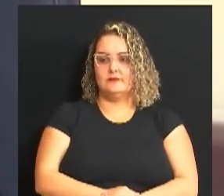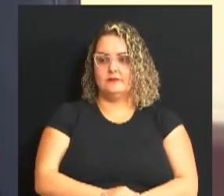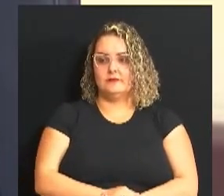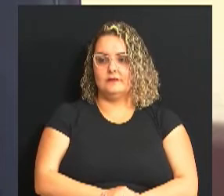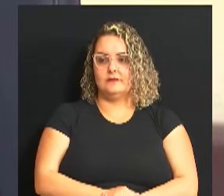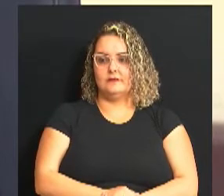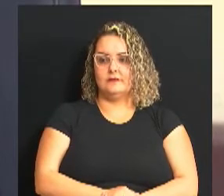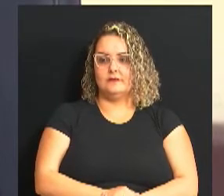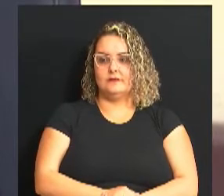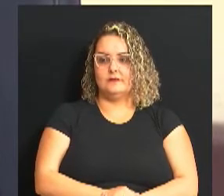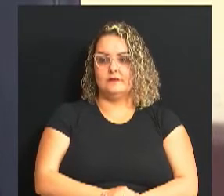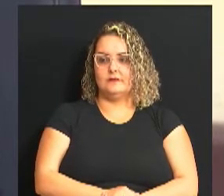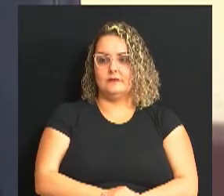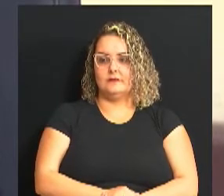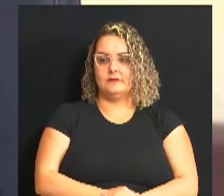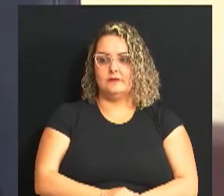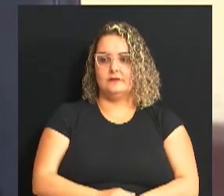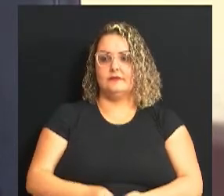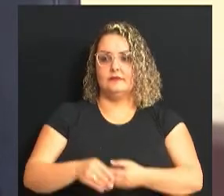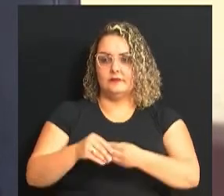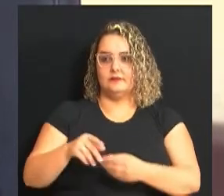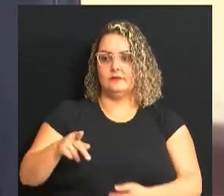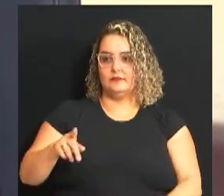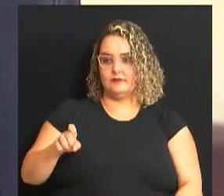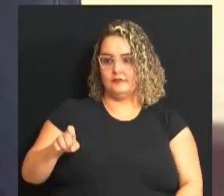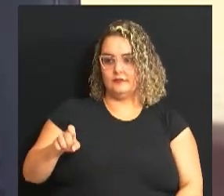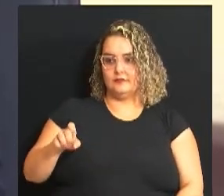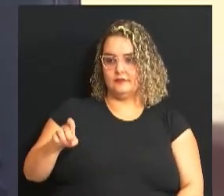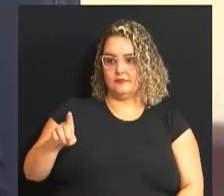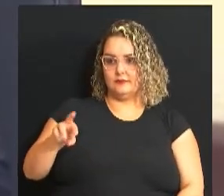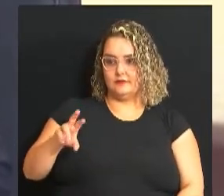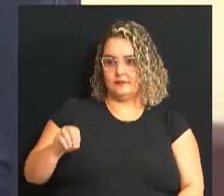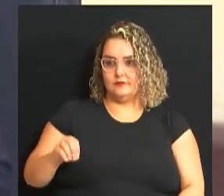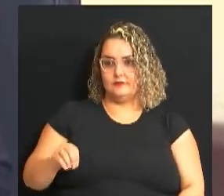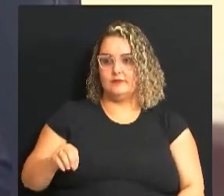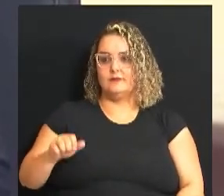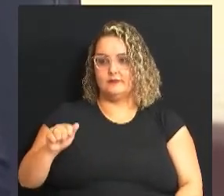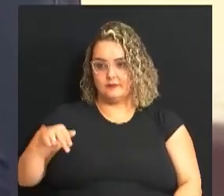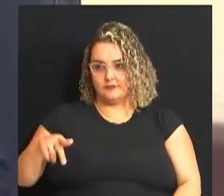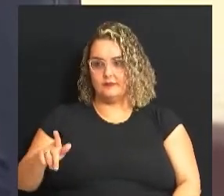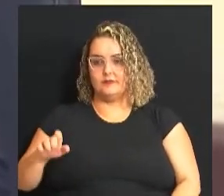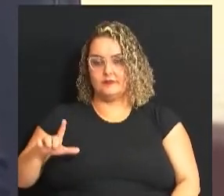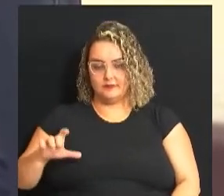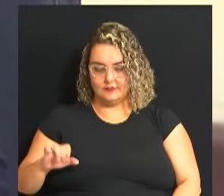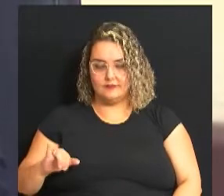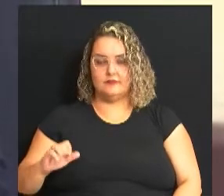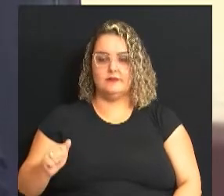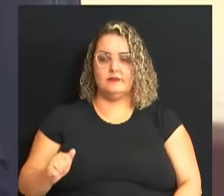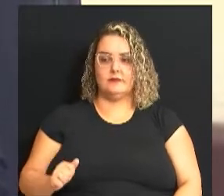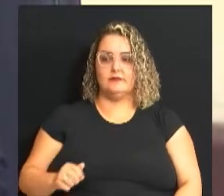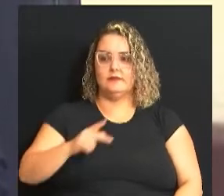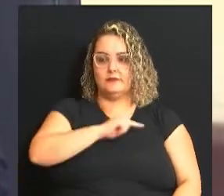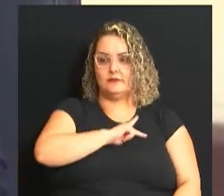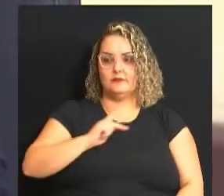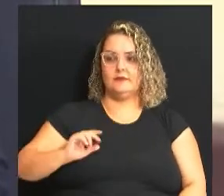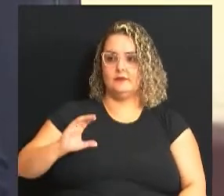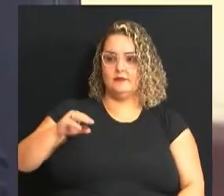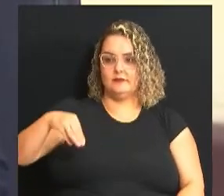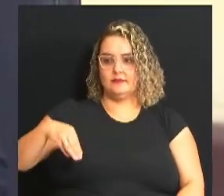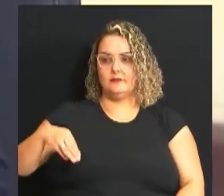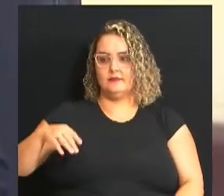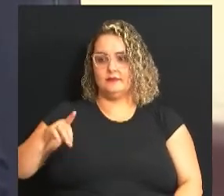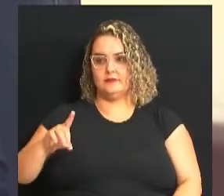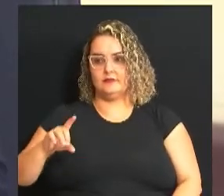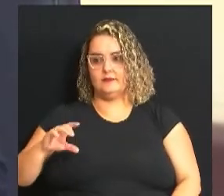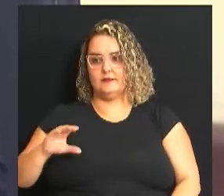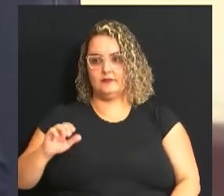Então, cumprimentar o Pedro, cumprimentar a Maria Angélica, né, que é presidente do CMDCA, e ao Ayrton